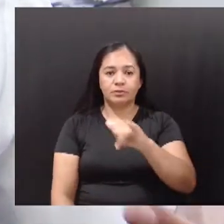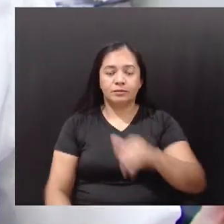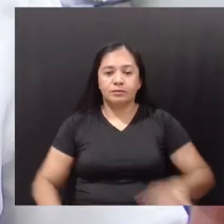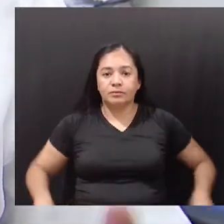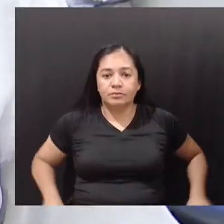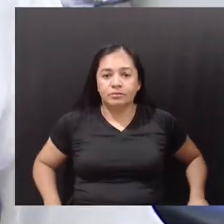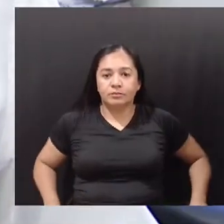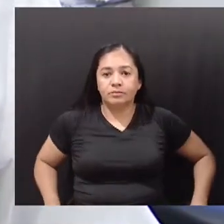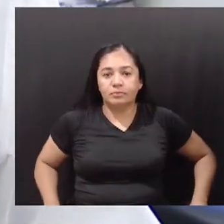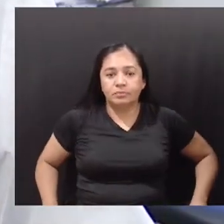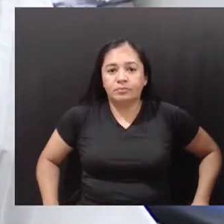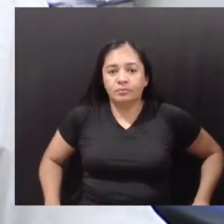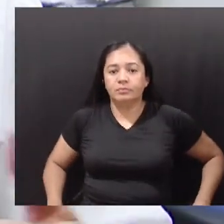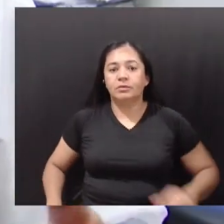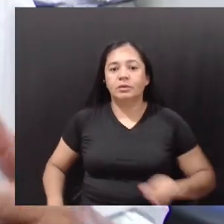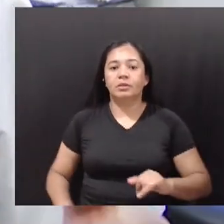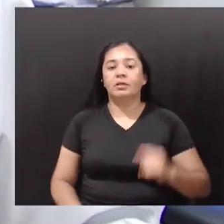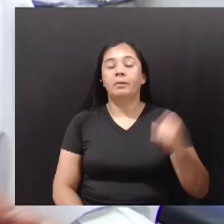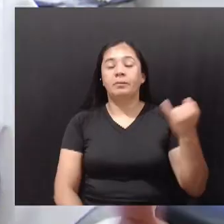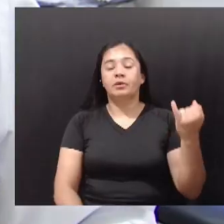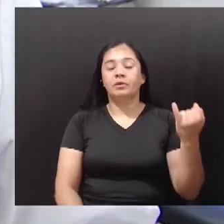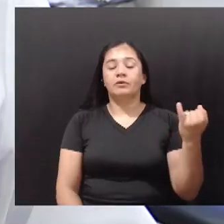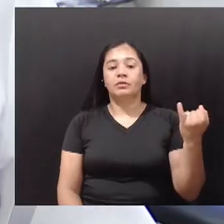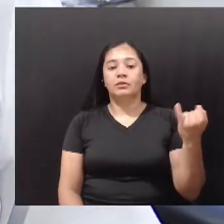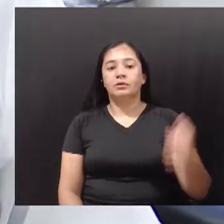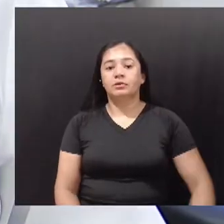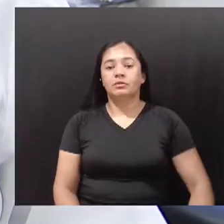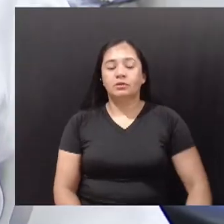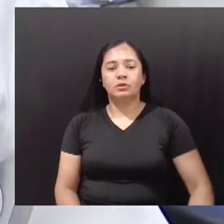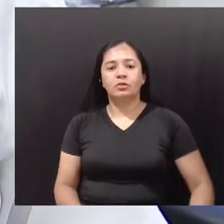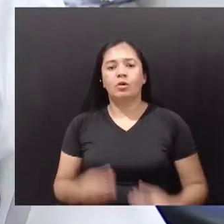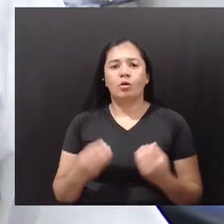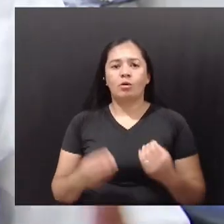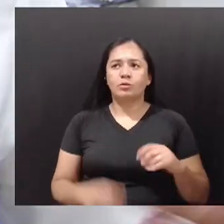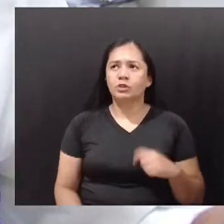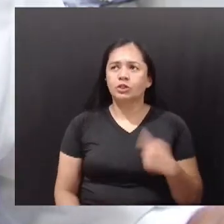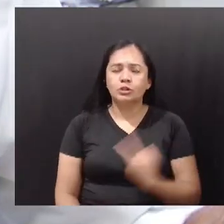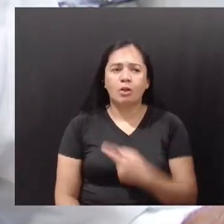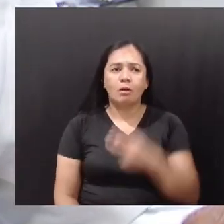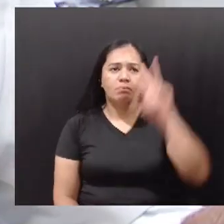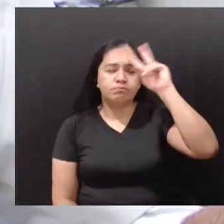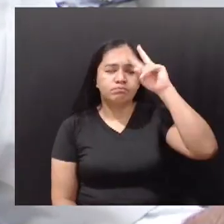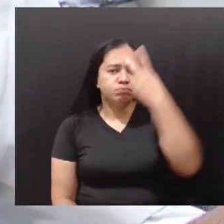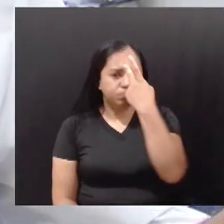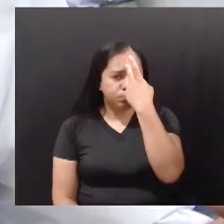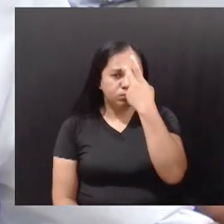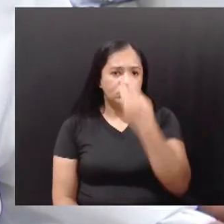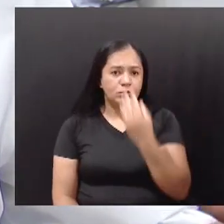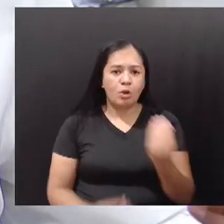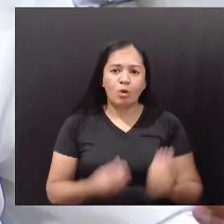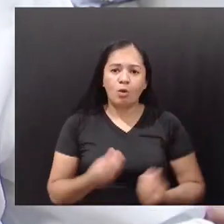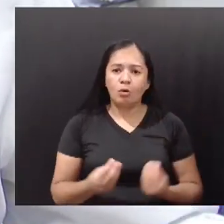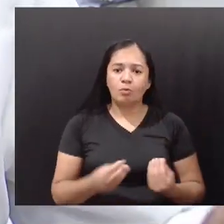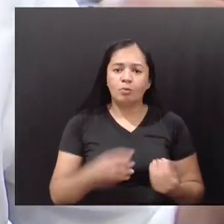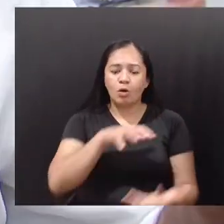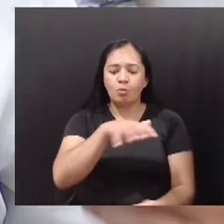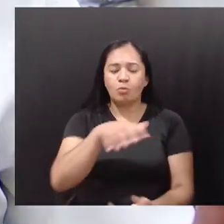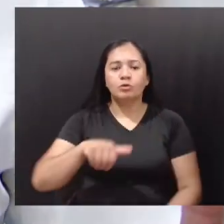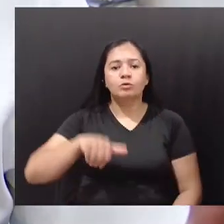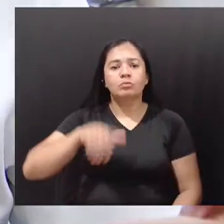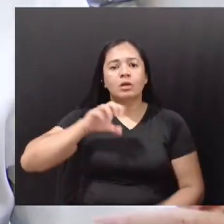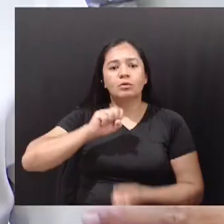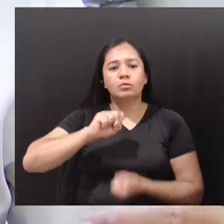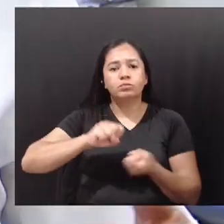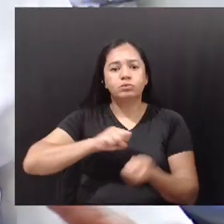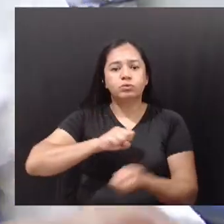clima da COP30, né, que pensar como é que a gente vira a chave para tornar esse mundo cada vez mais sustentável, a gente queria